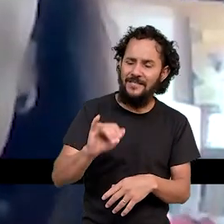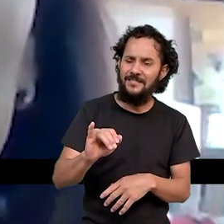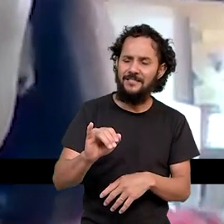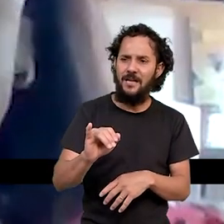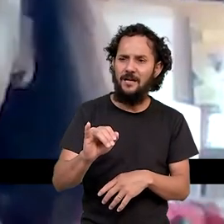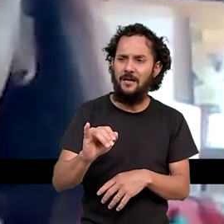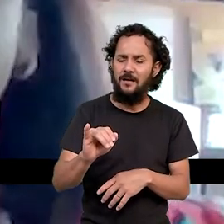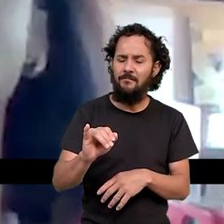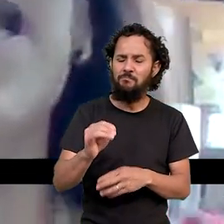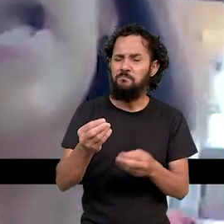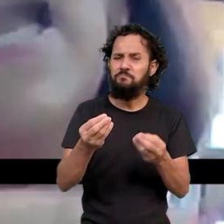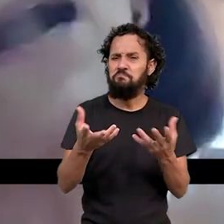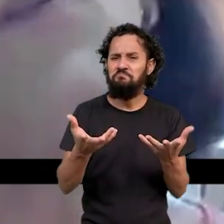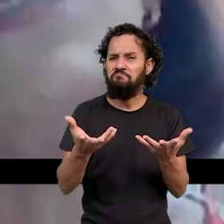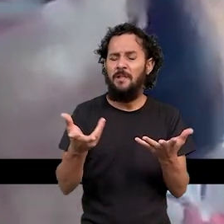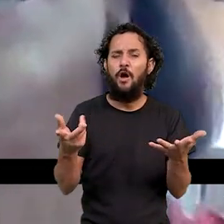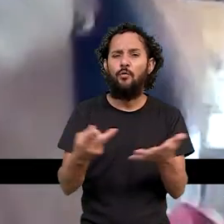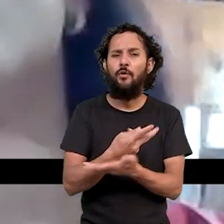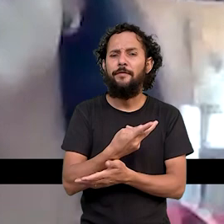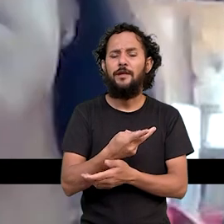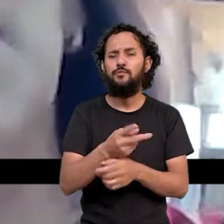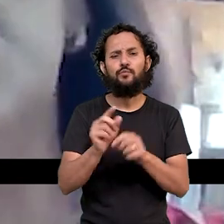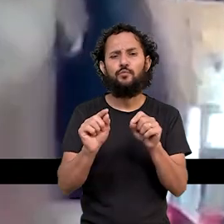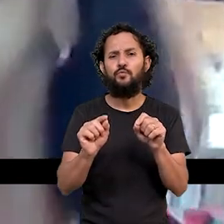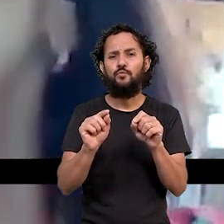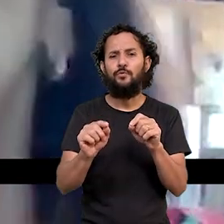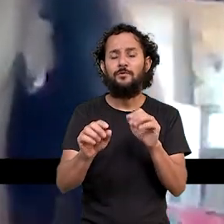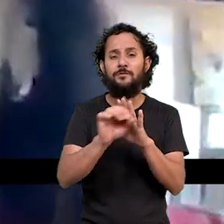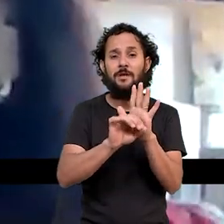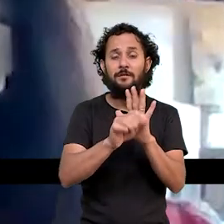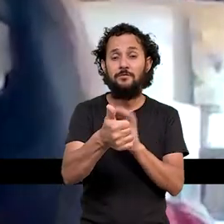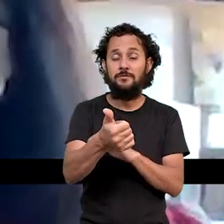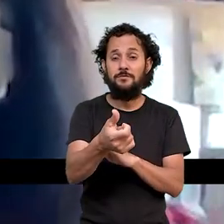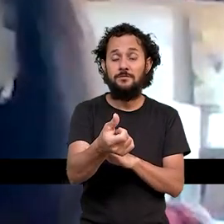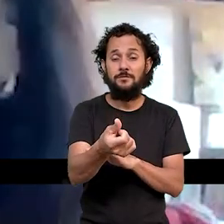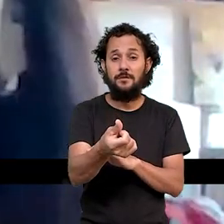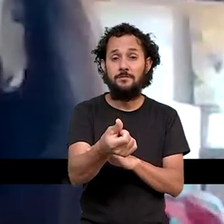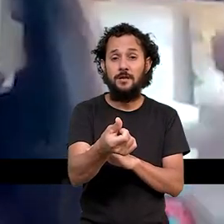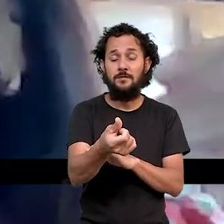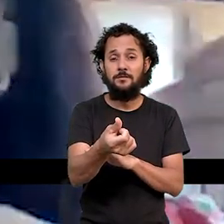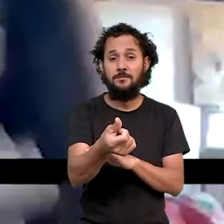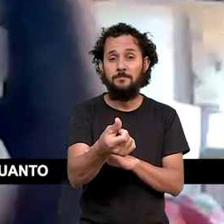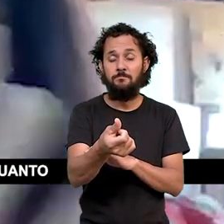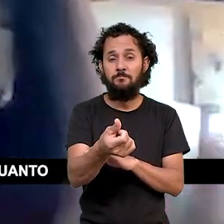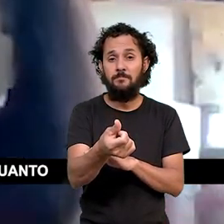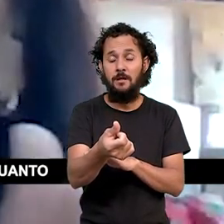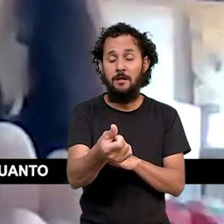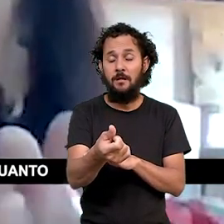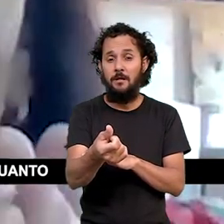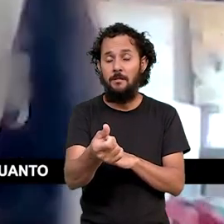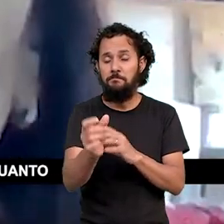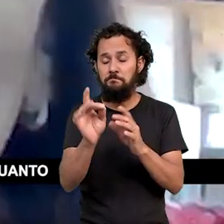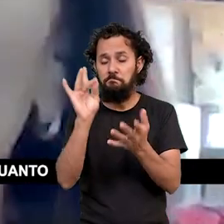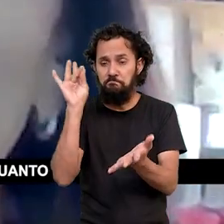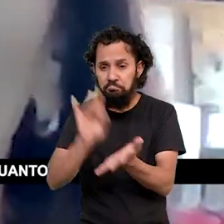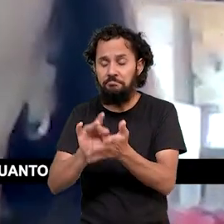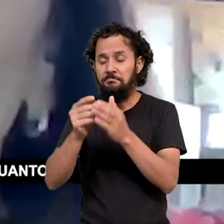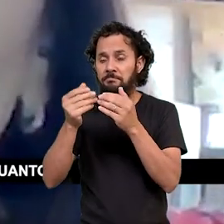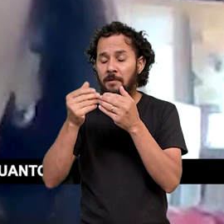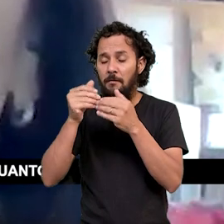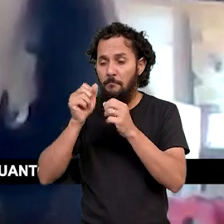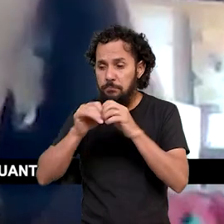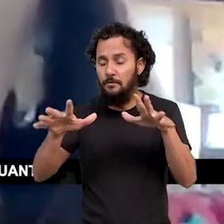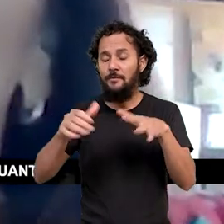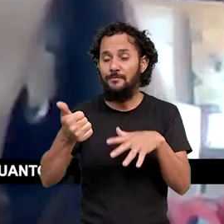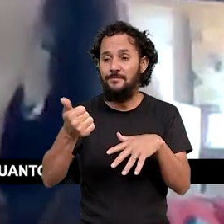infância ele vai acontecer exatamente no século XVI e se concretiza no século